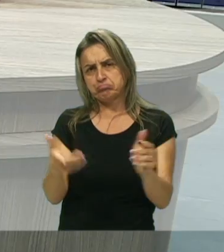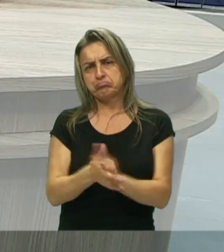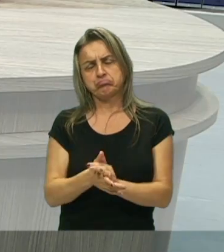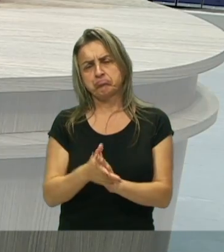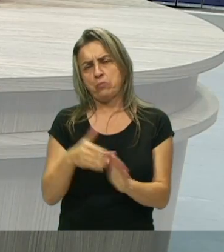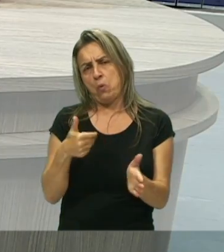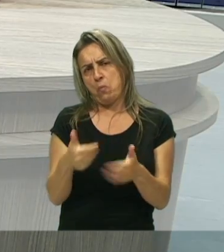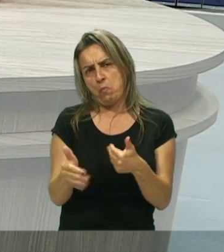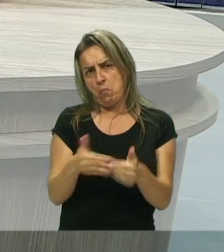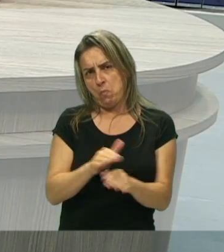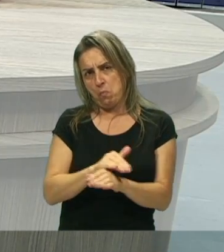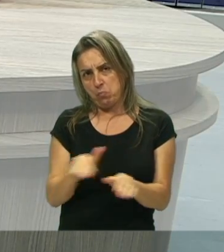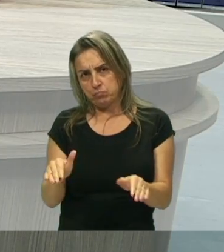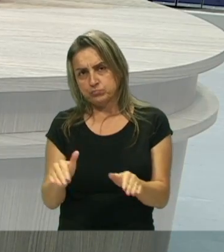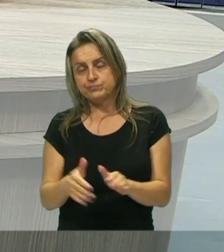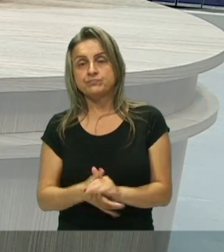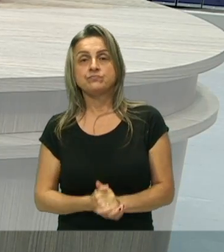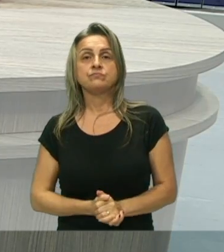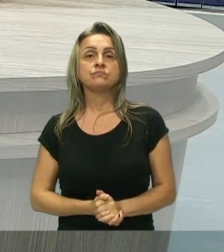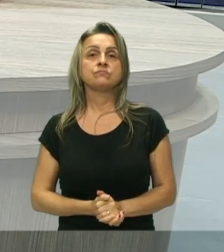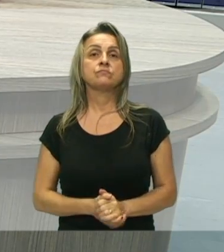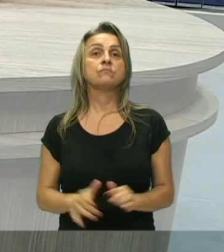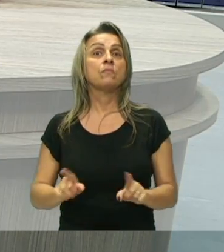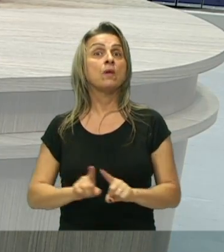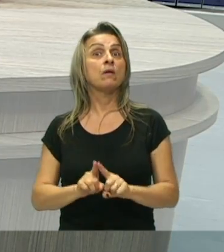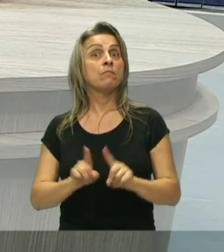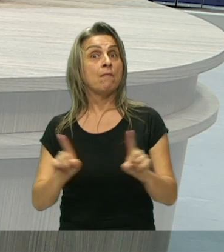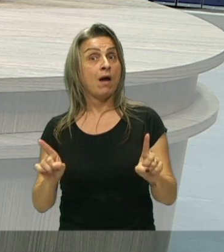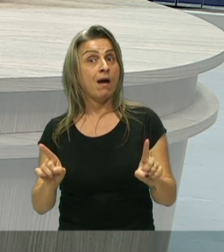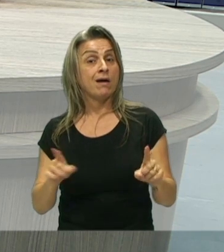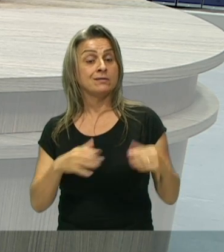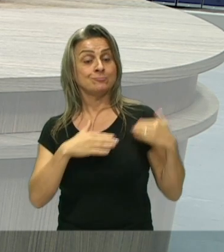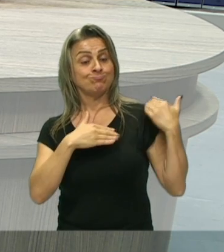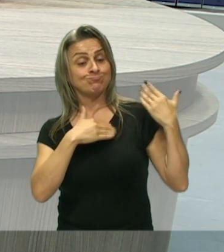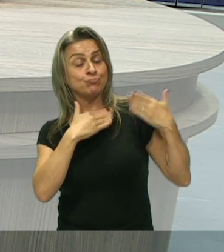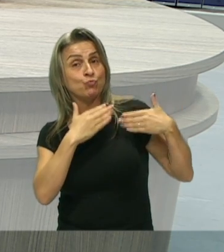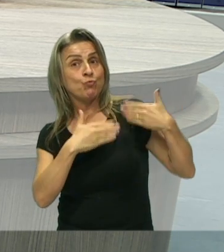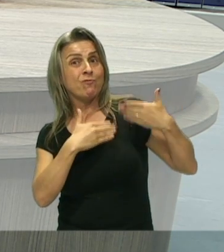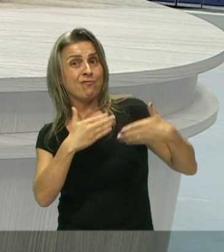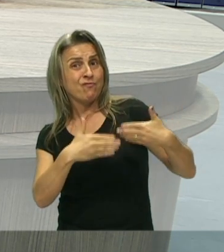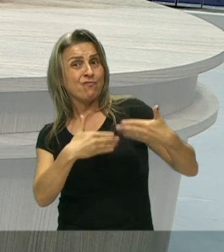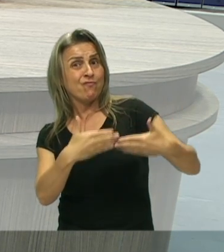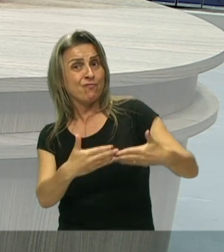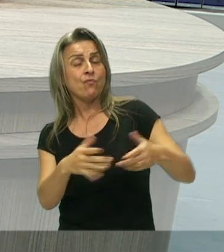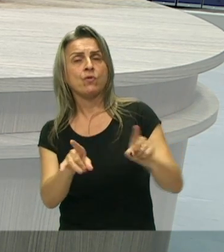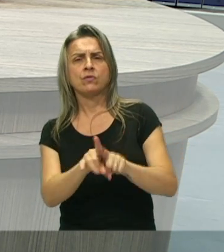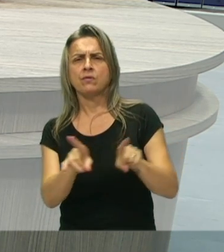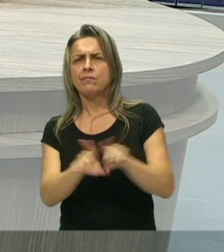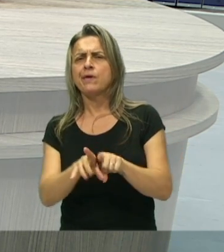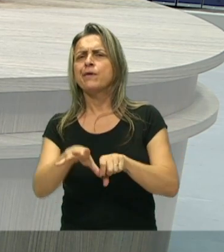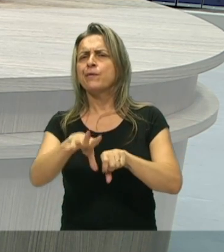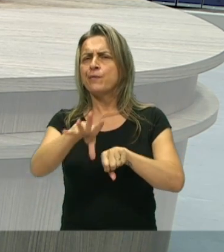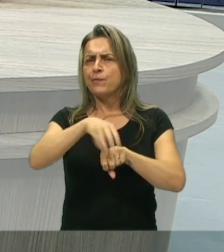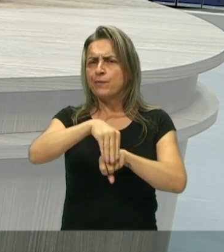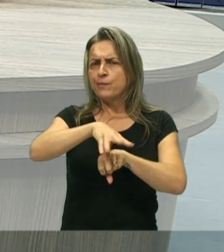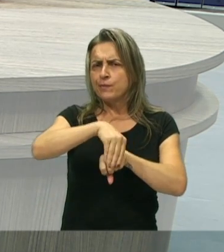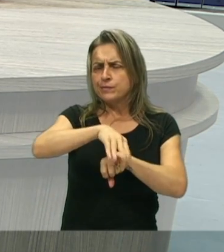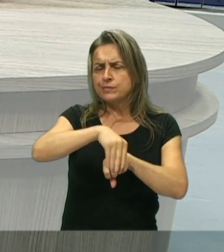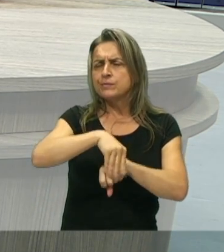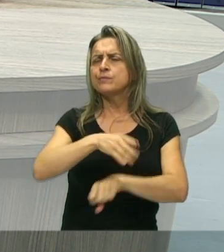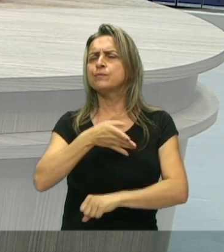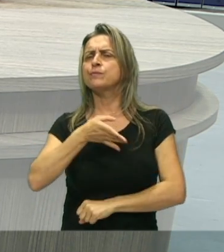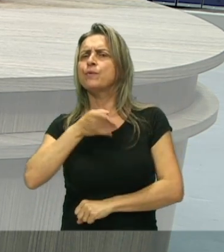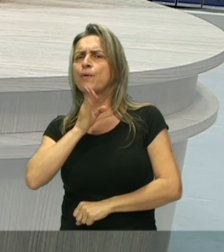assim. Mas com a evolução, com o conhecimento, com também a defesa